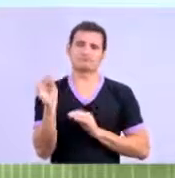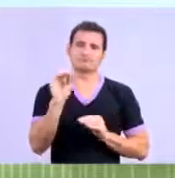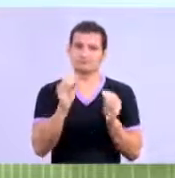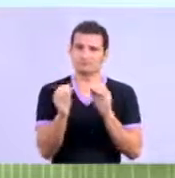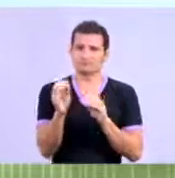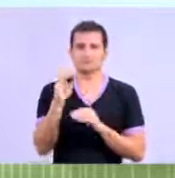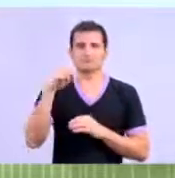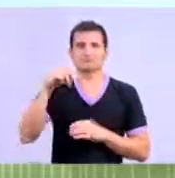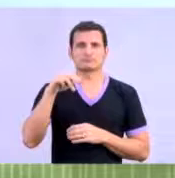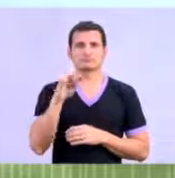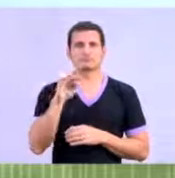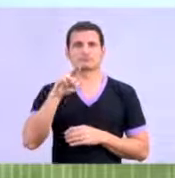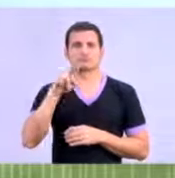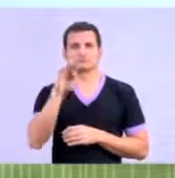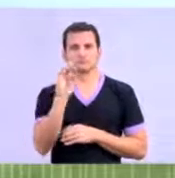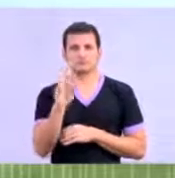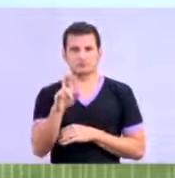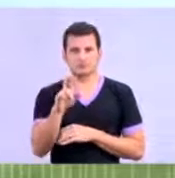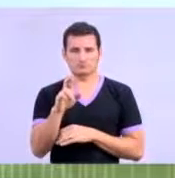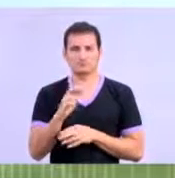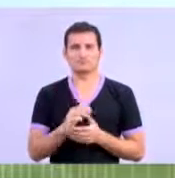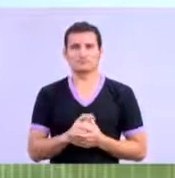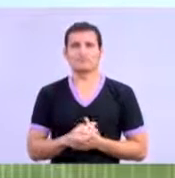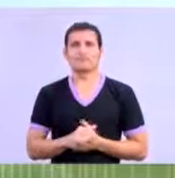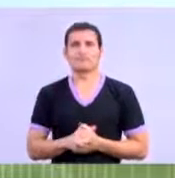construtor explicitamente. Né?